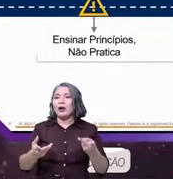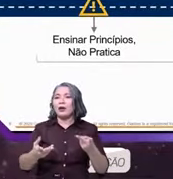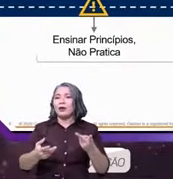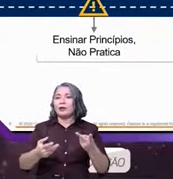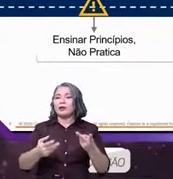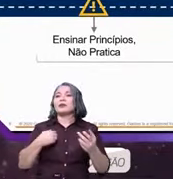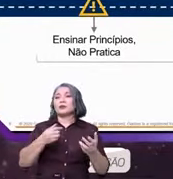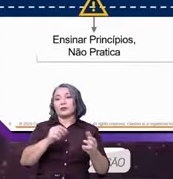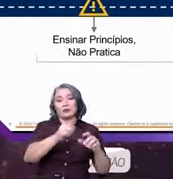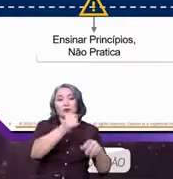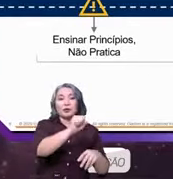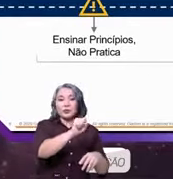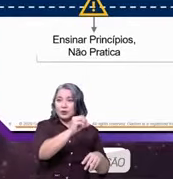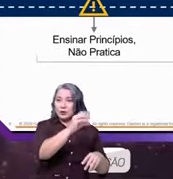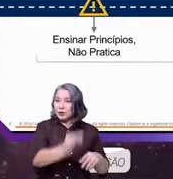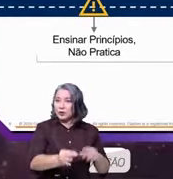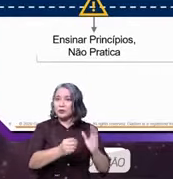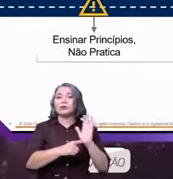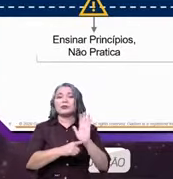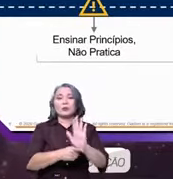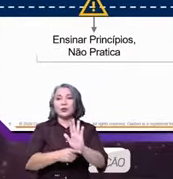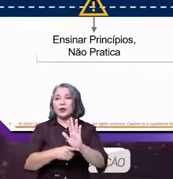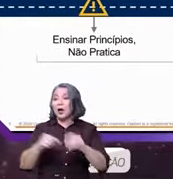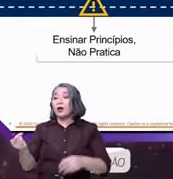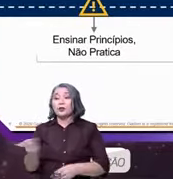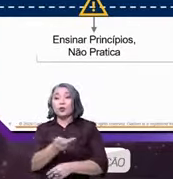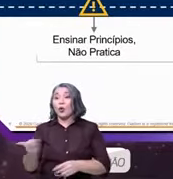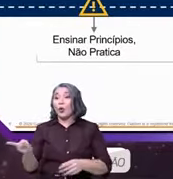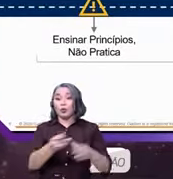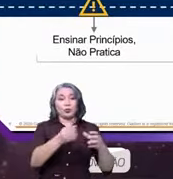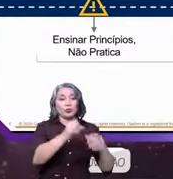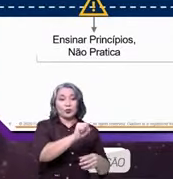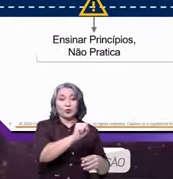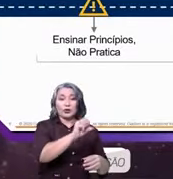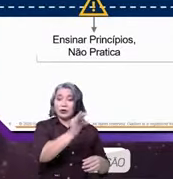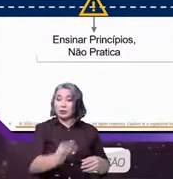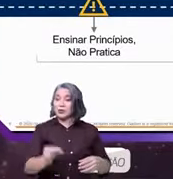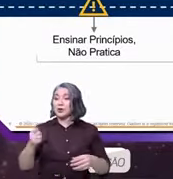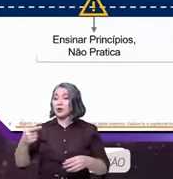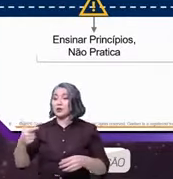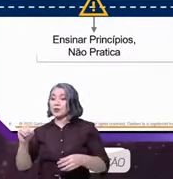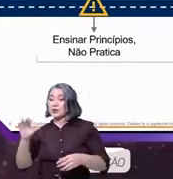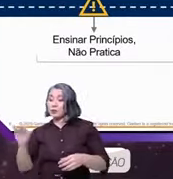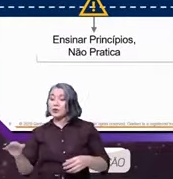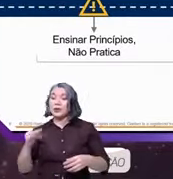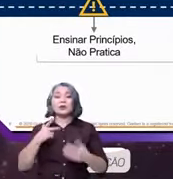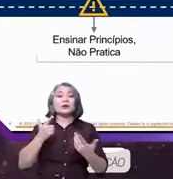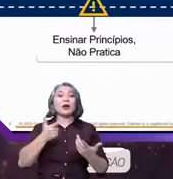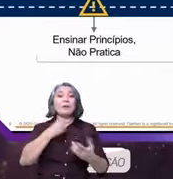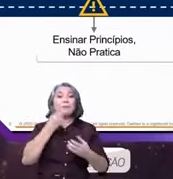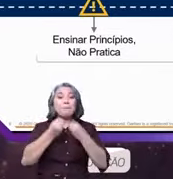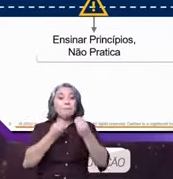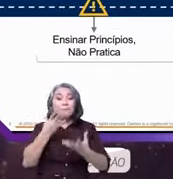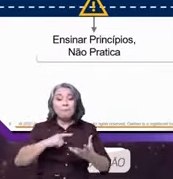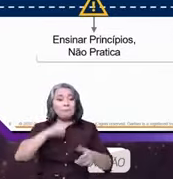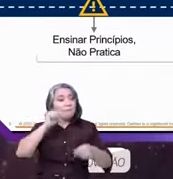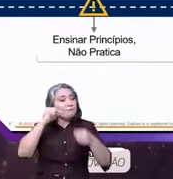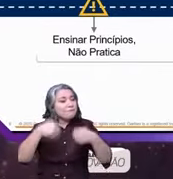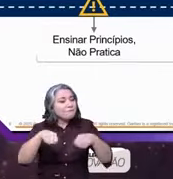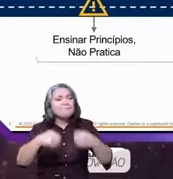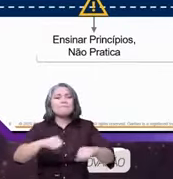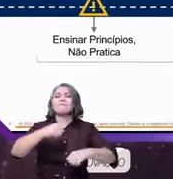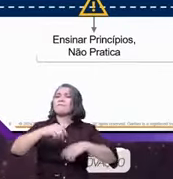mudança. Não significa que elas vão ser eliminadas, elas são importantes. Mas elas não vão entrar naquele processo, elas vão